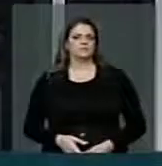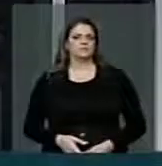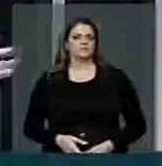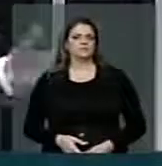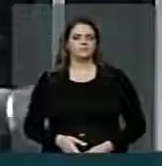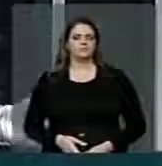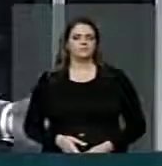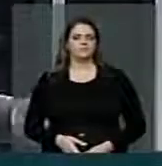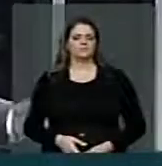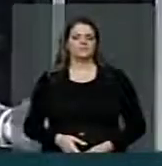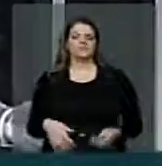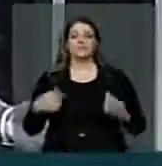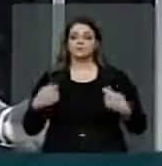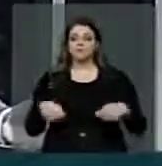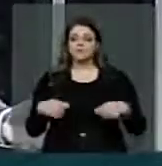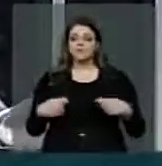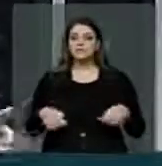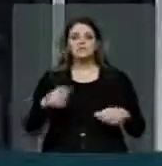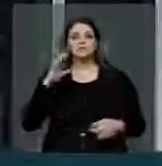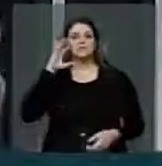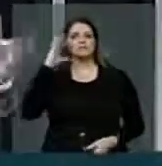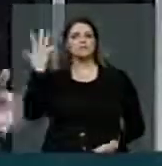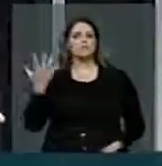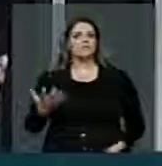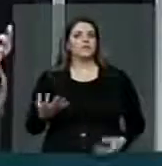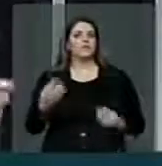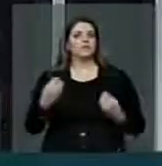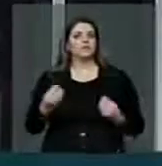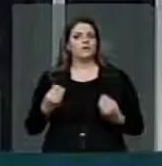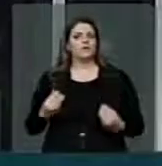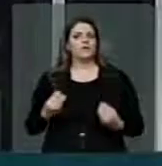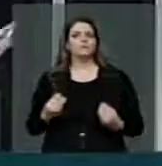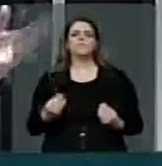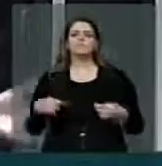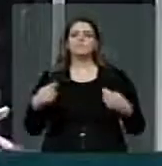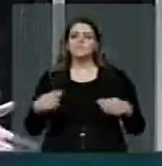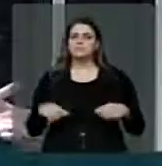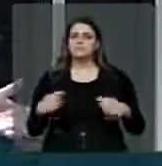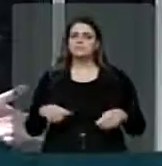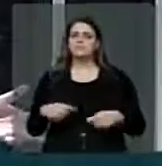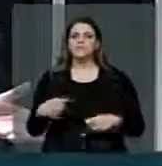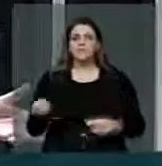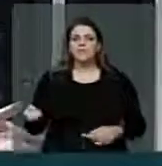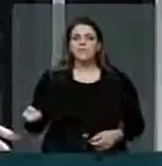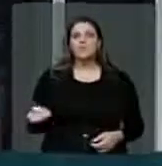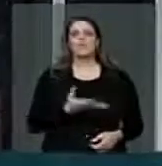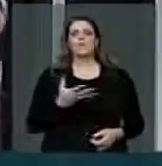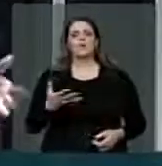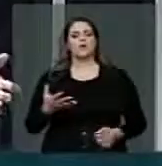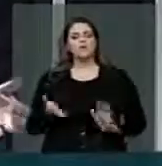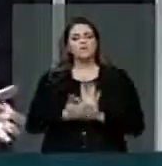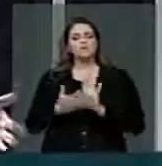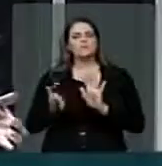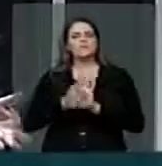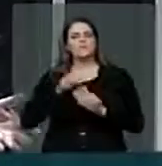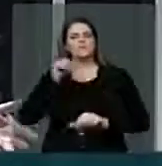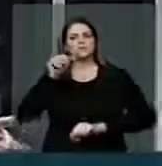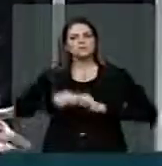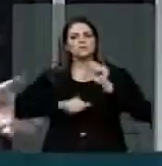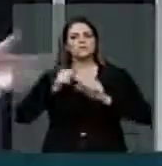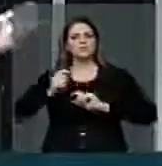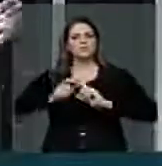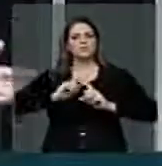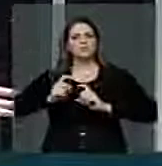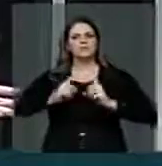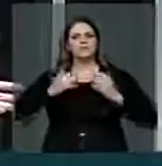isso precisa de uma solução. E a solução passa necessariamente por uma inovação, por uma mudança de postura.